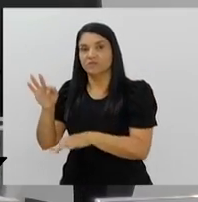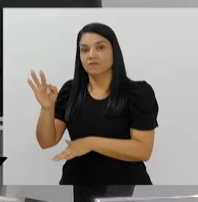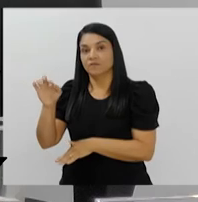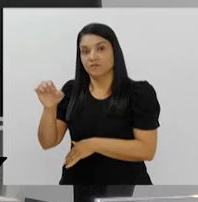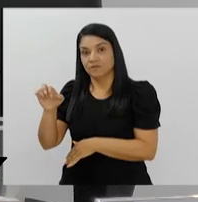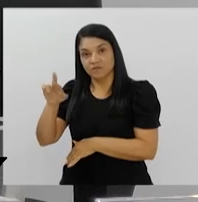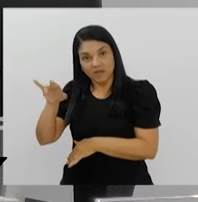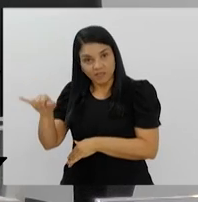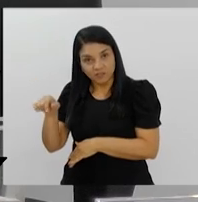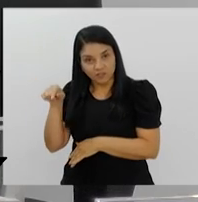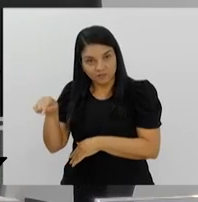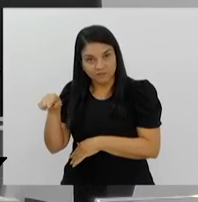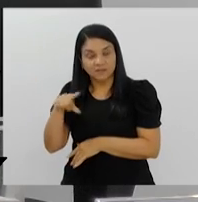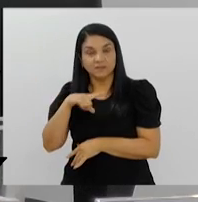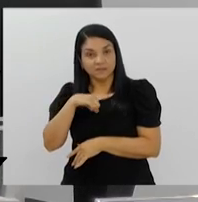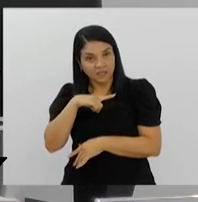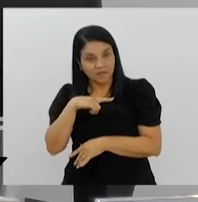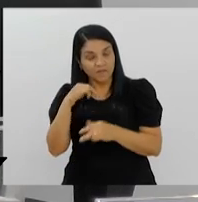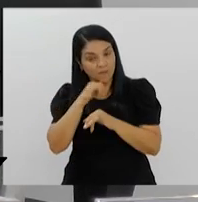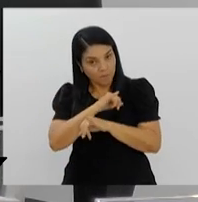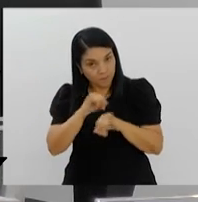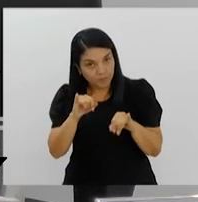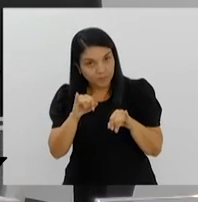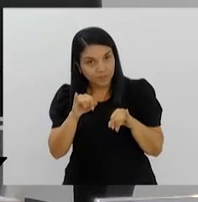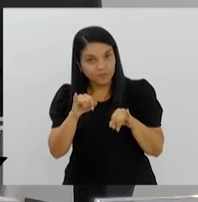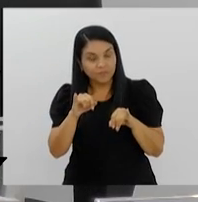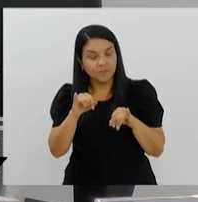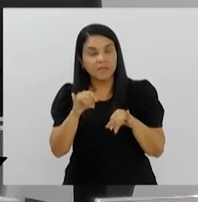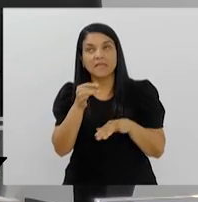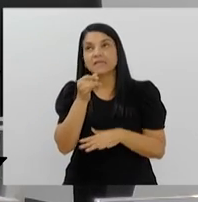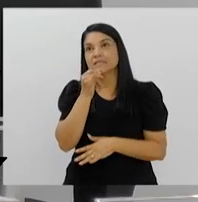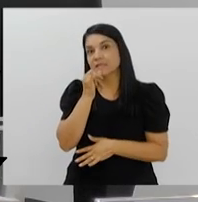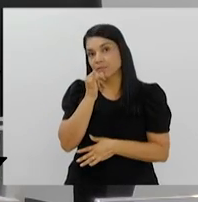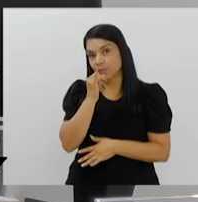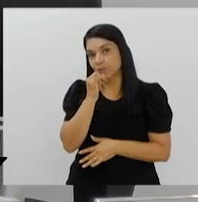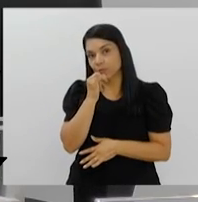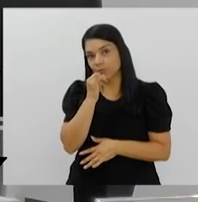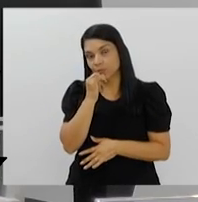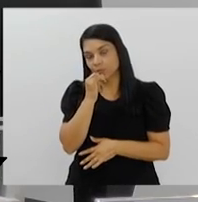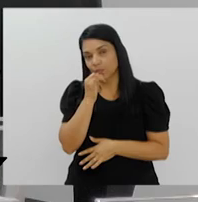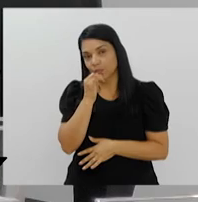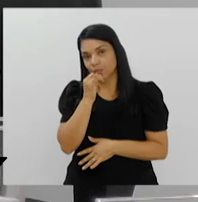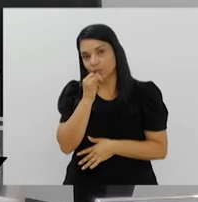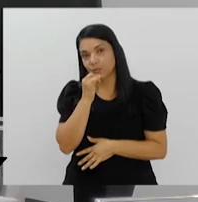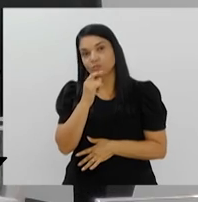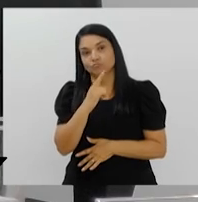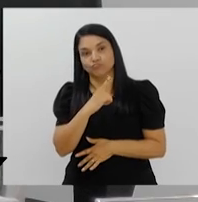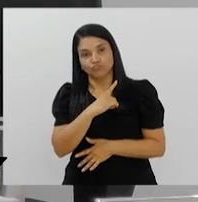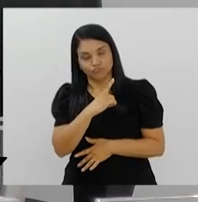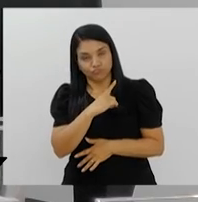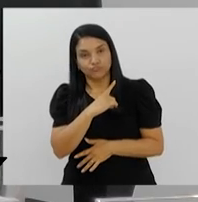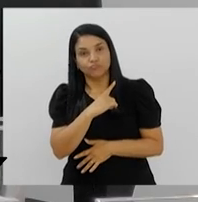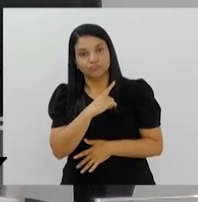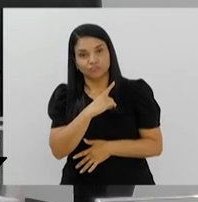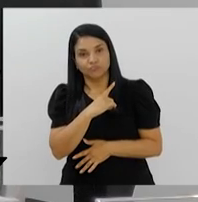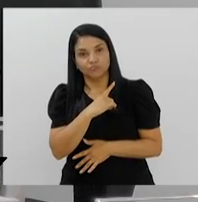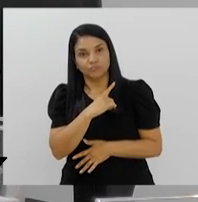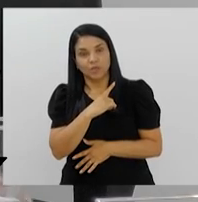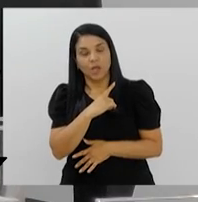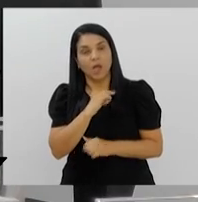credenciada houve comunicado por exemplo de que haveria também